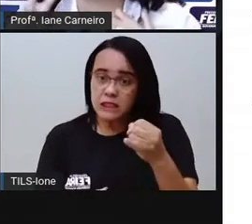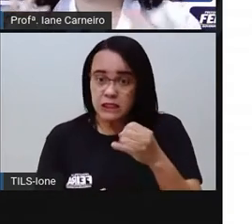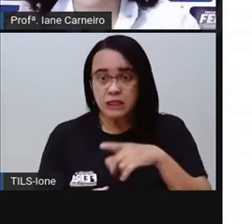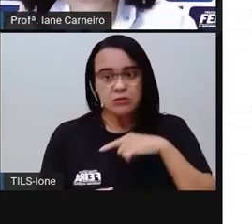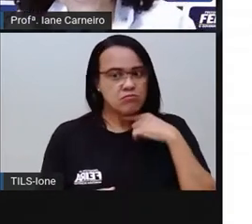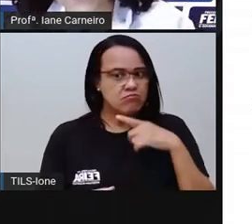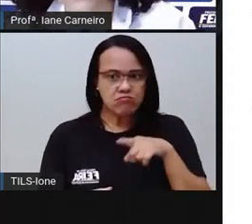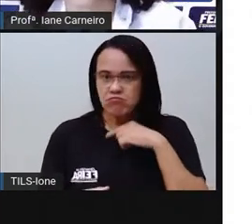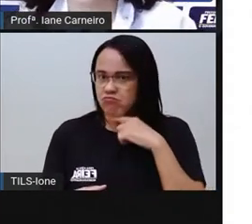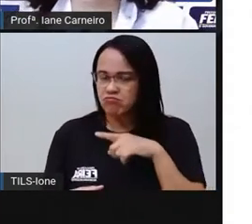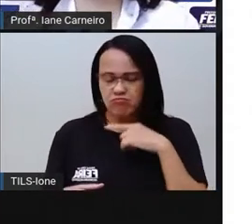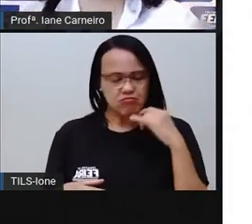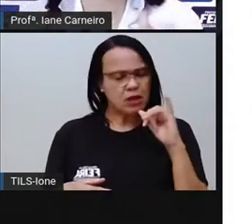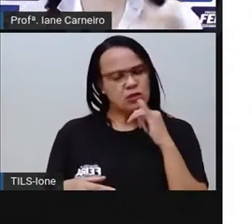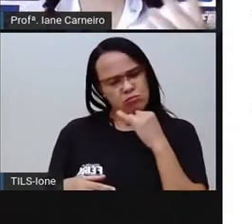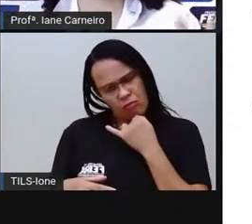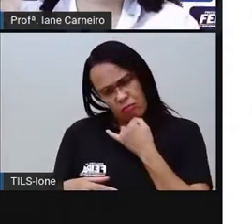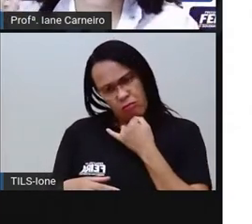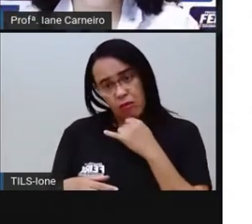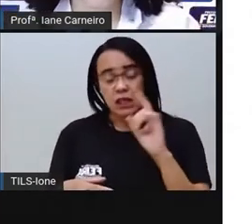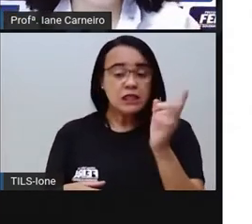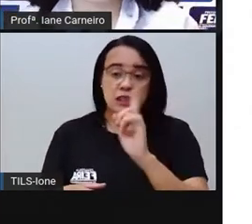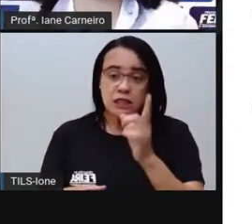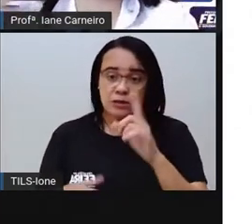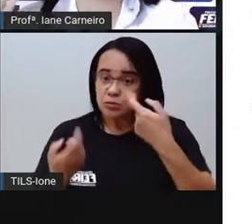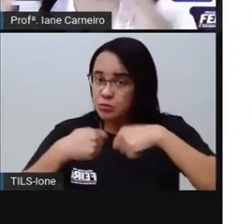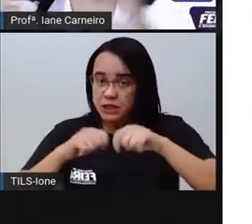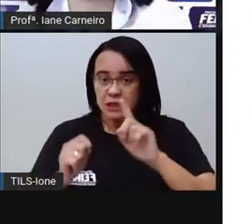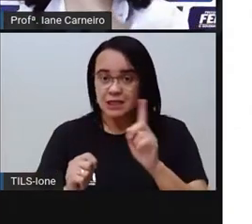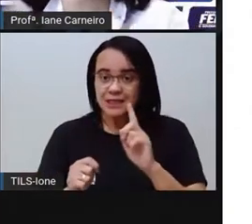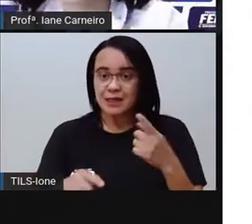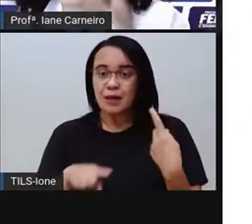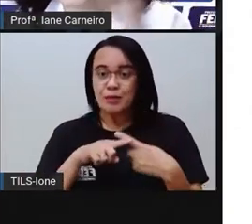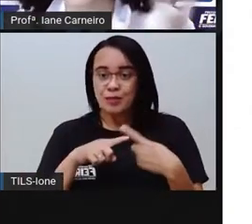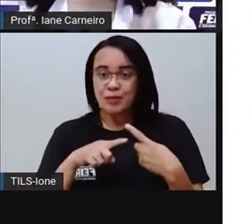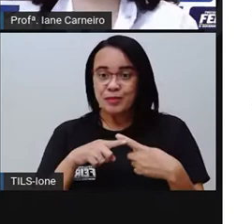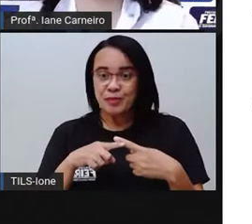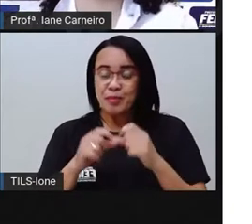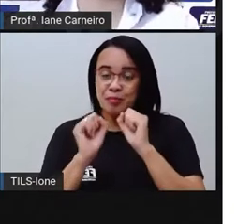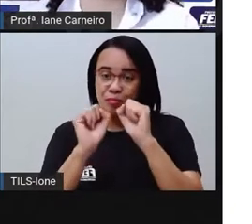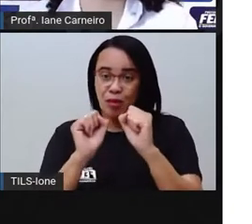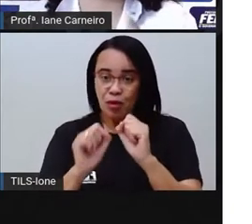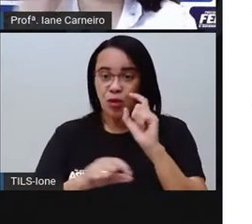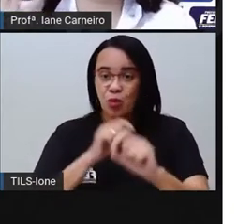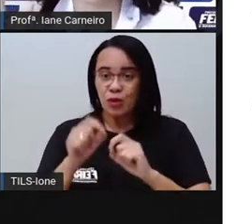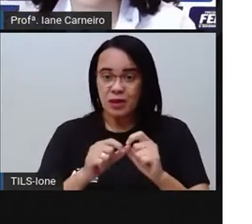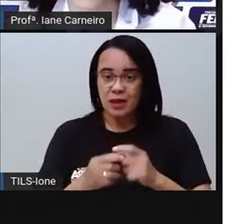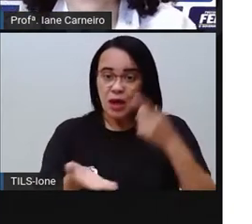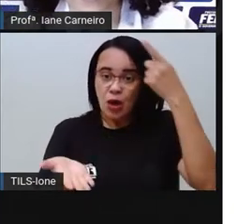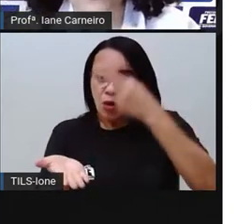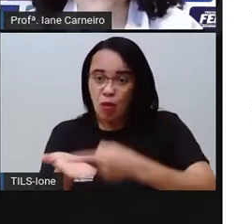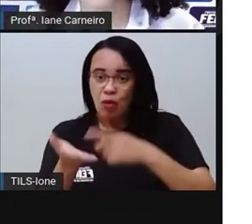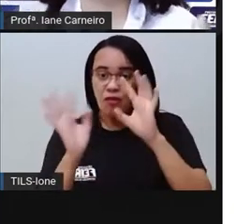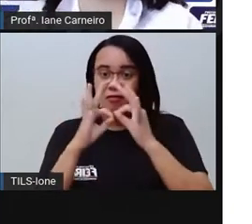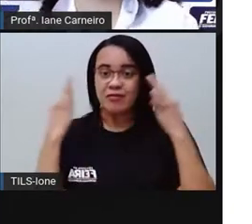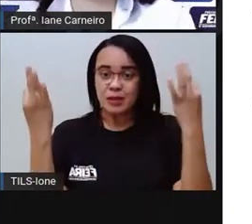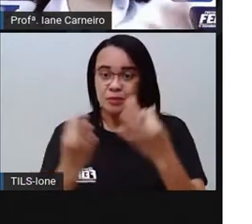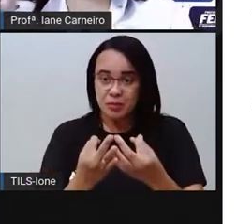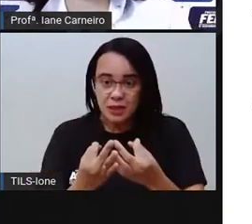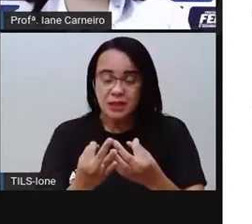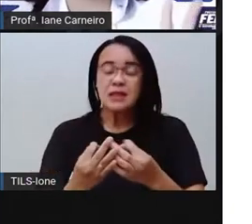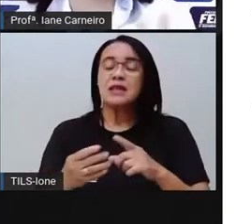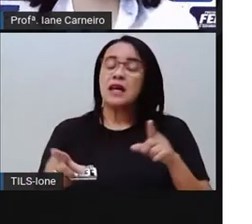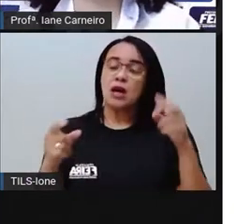casa, não fica triste, tá bom? Você pode pesquisar aí com a sua família outras estratégias,